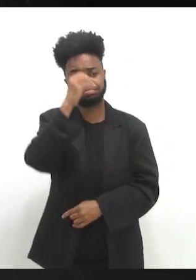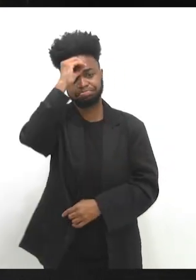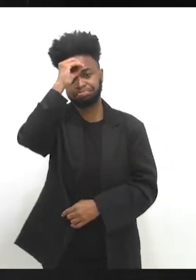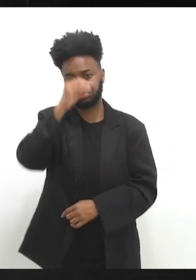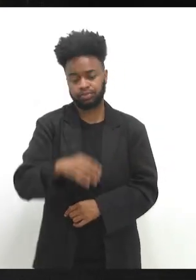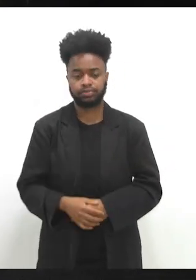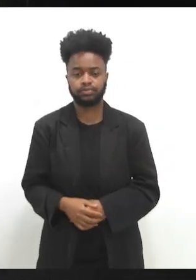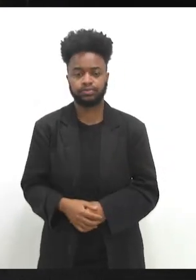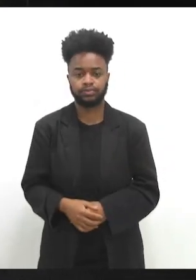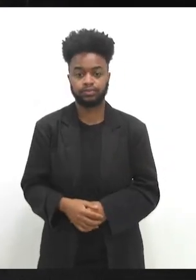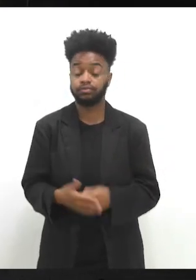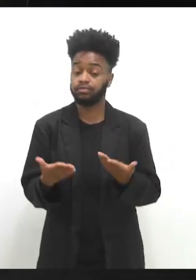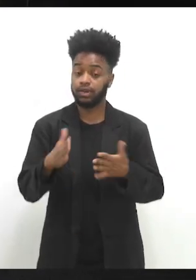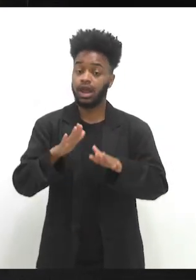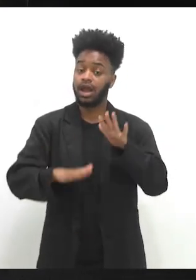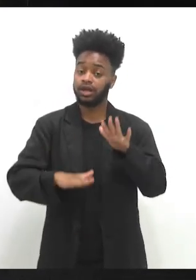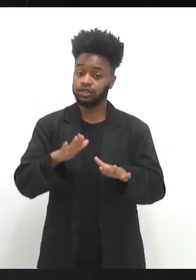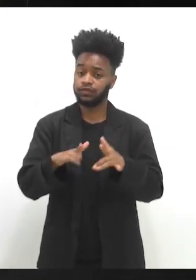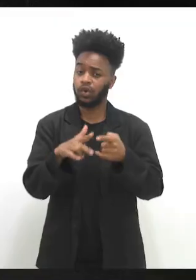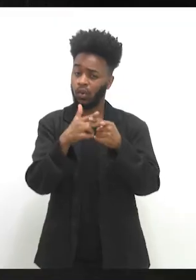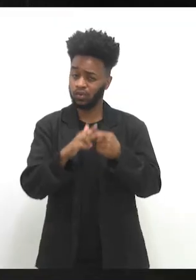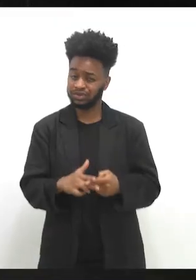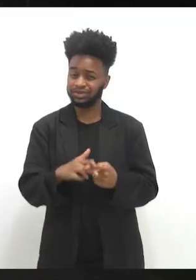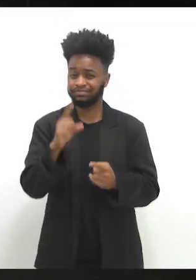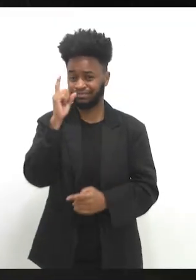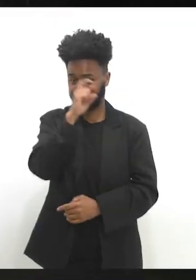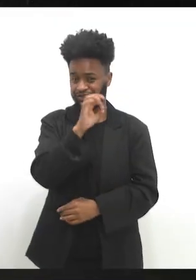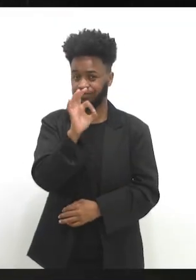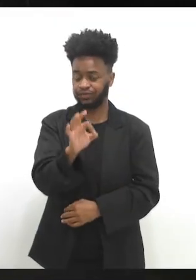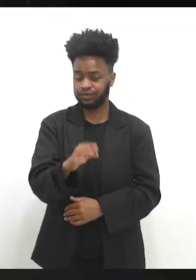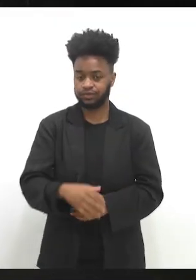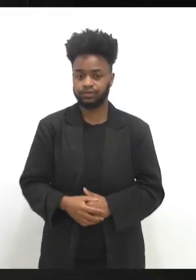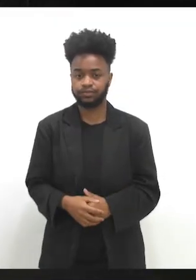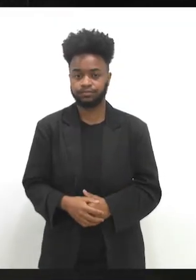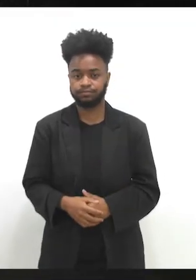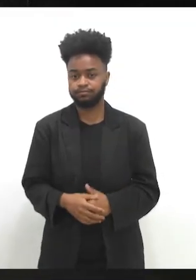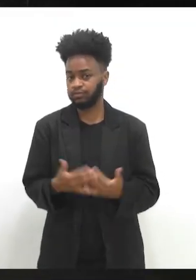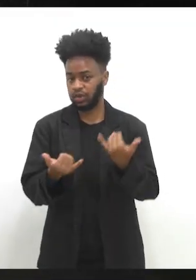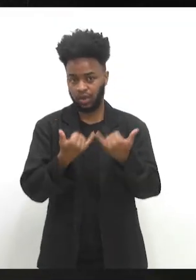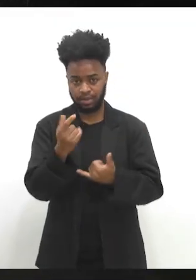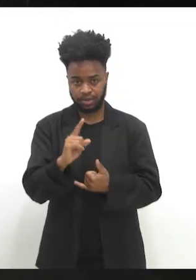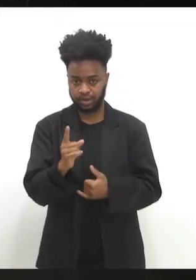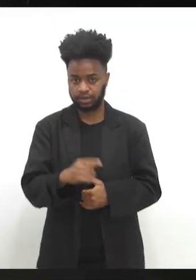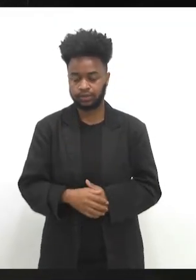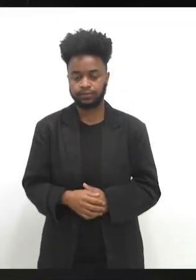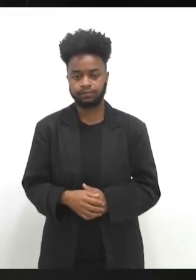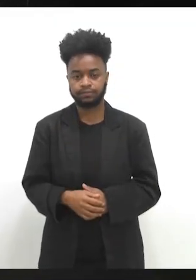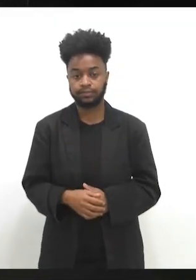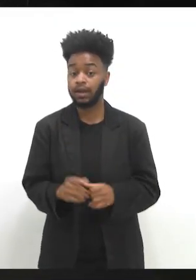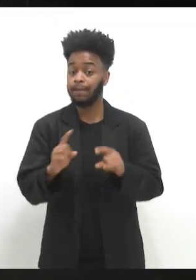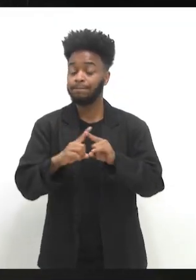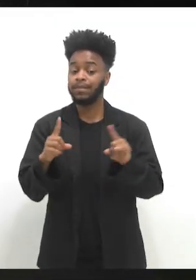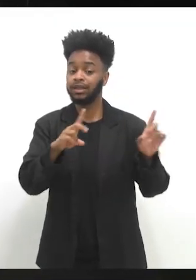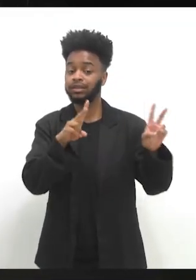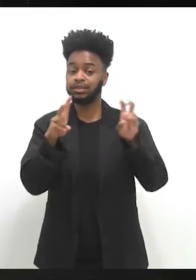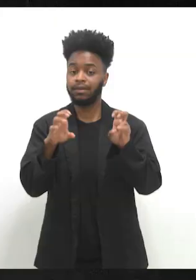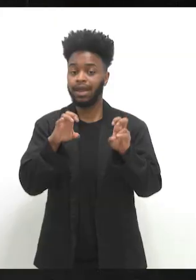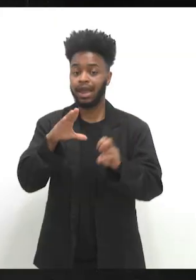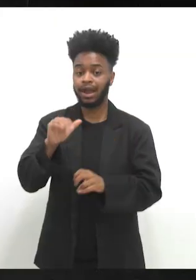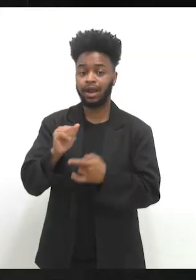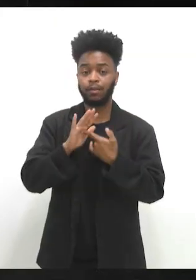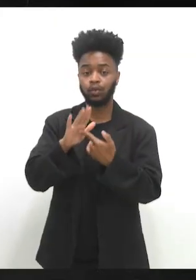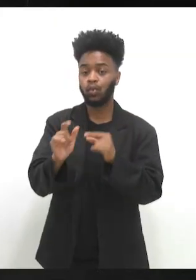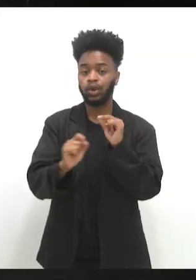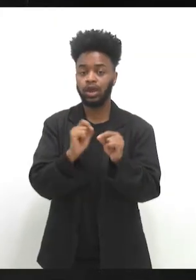tem ideia, né? E às vezes consertar isso é difícil a beça. É muito difícil. Não é brincadeira, não. Mas um dos avanços que o ECA trouxe